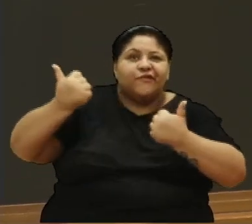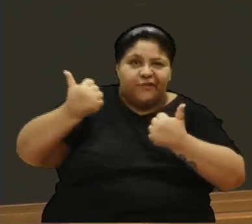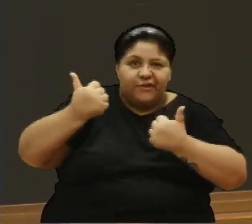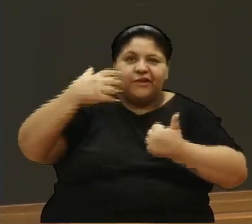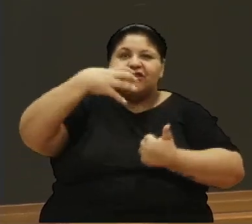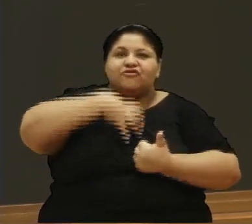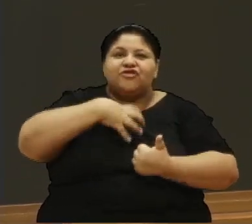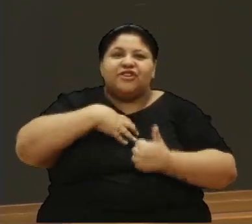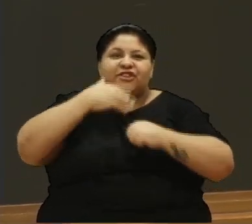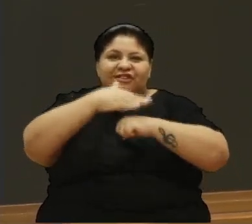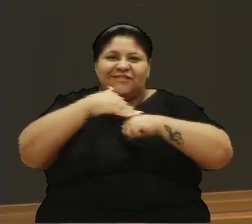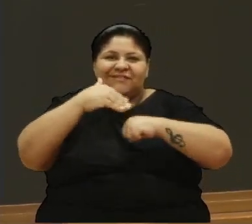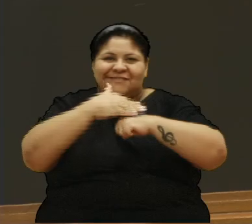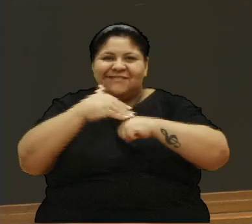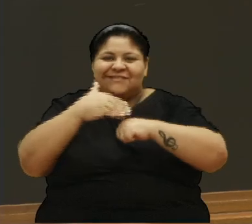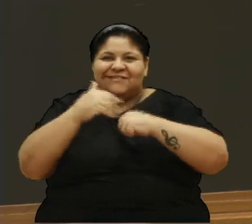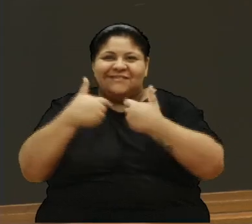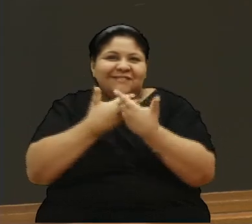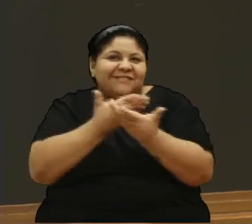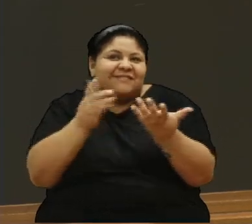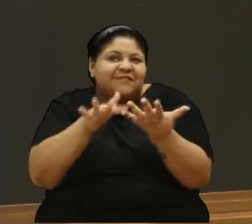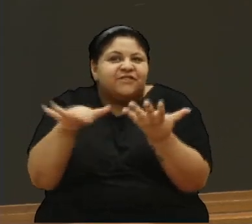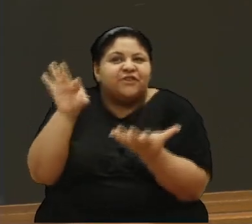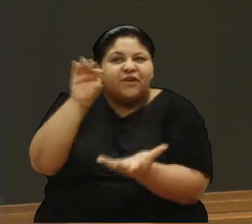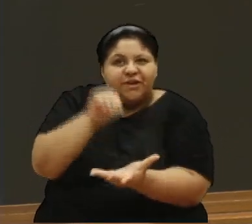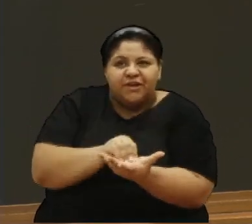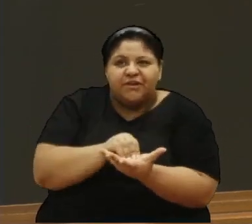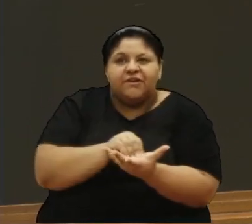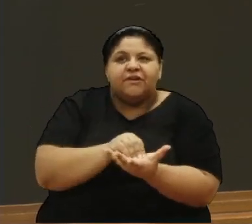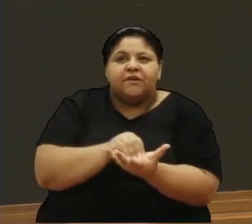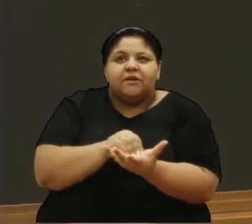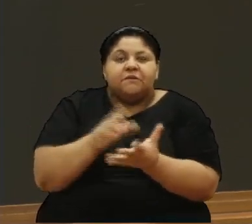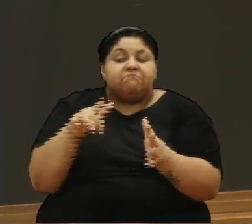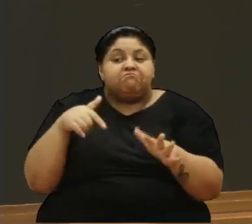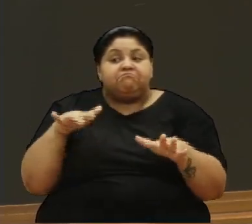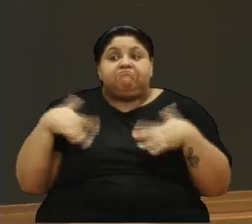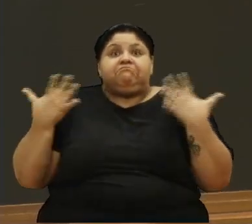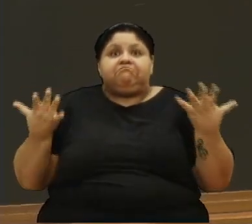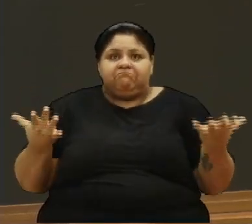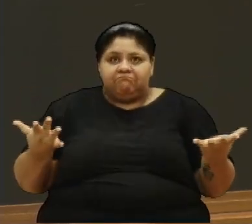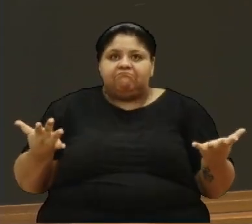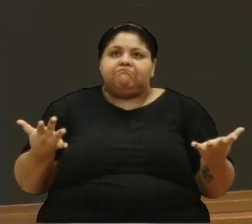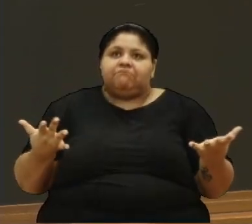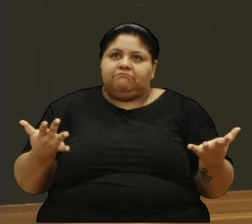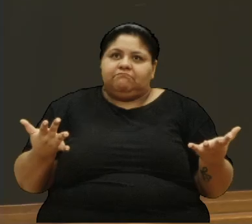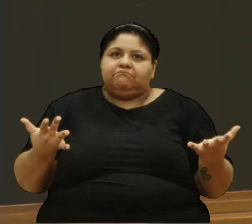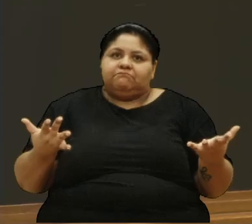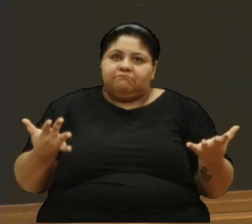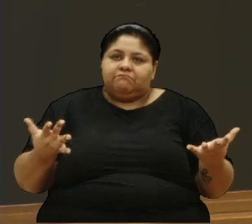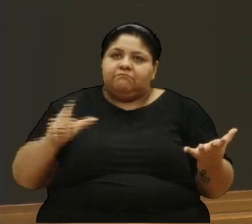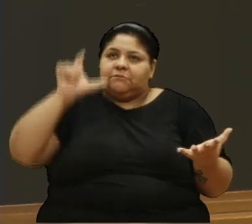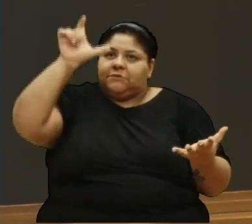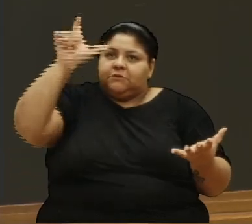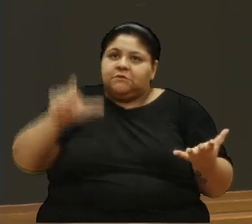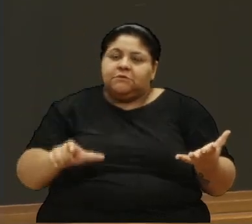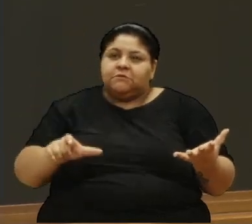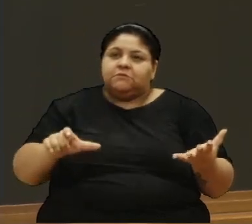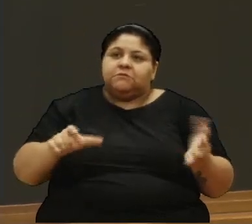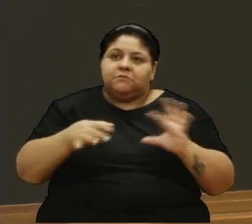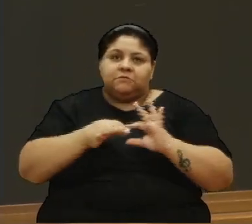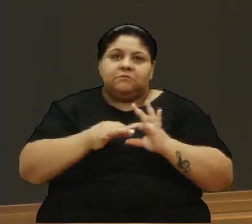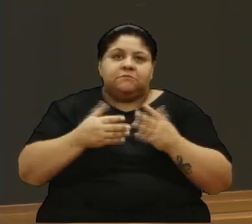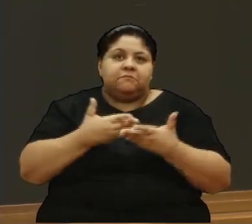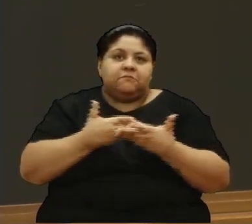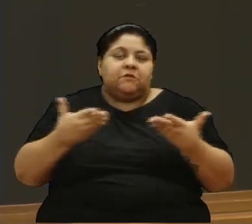forma gentil e com disponibilidade na Codeca. Então, nos assusta um pouco que aqueles que se destacam acabam